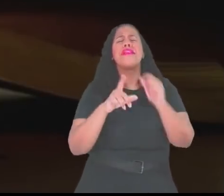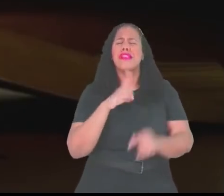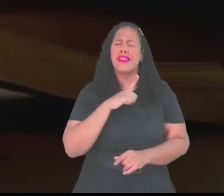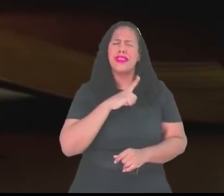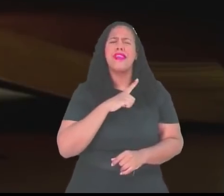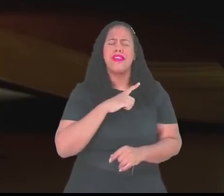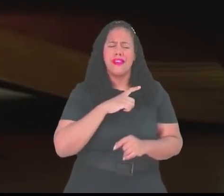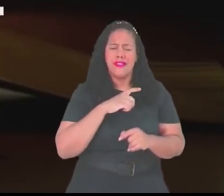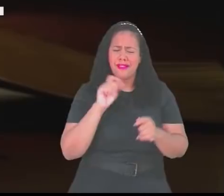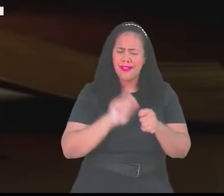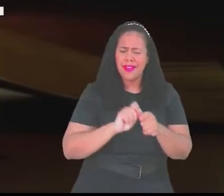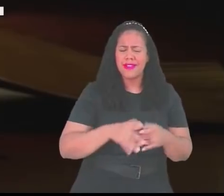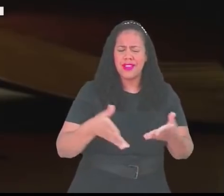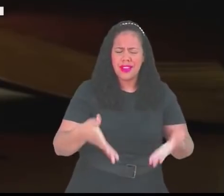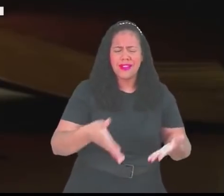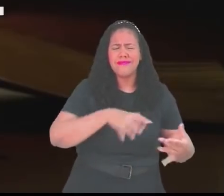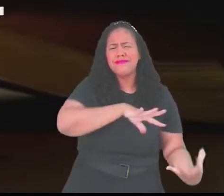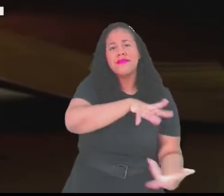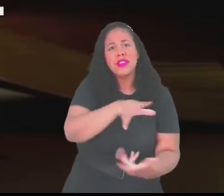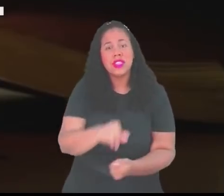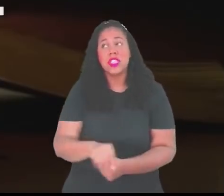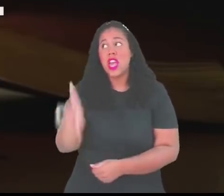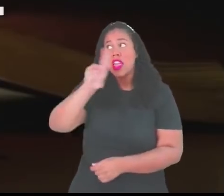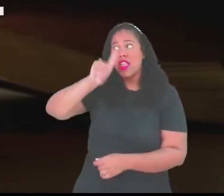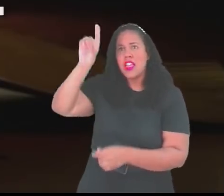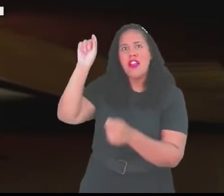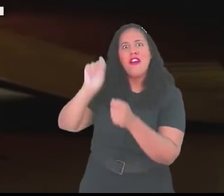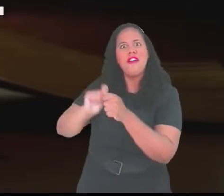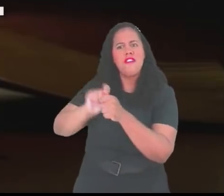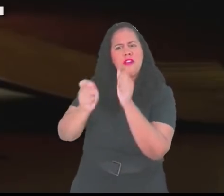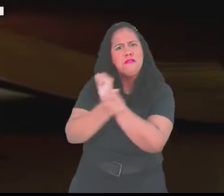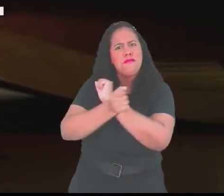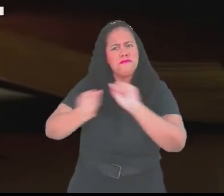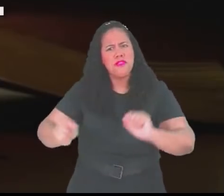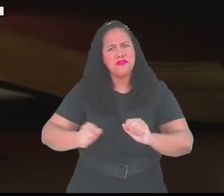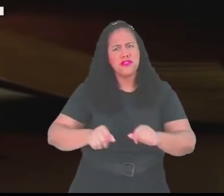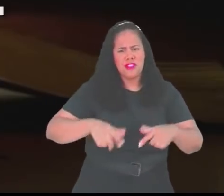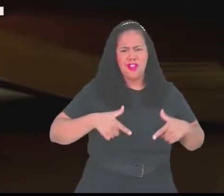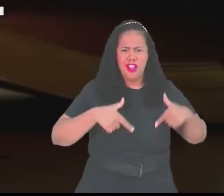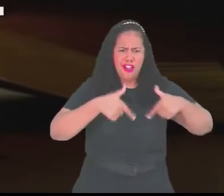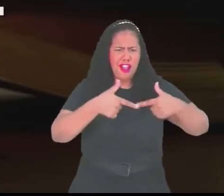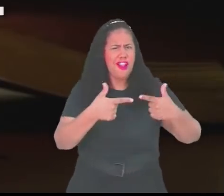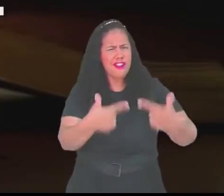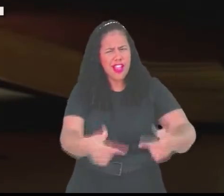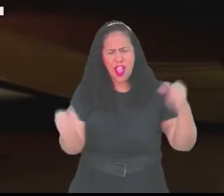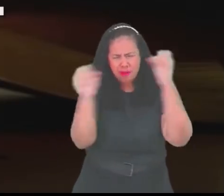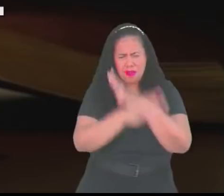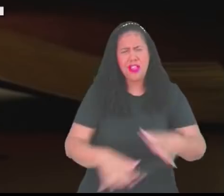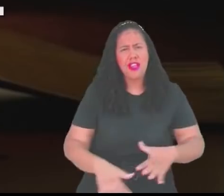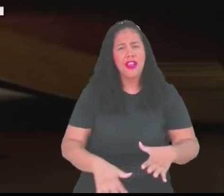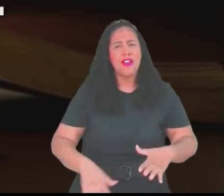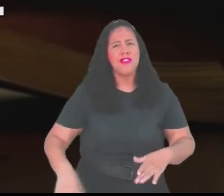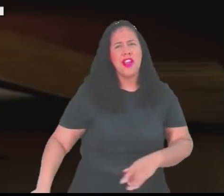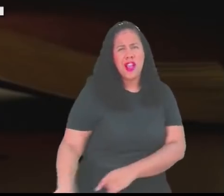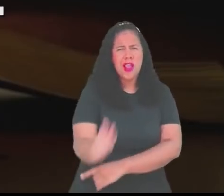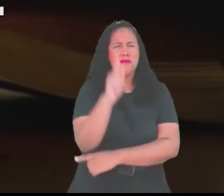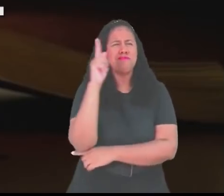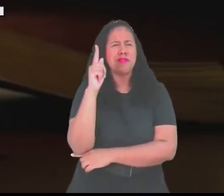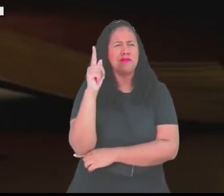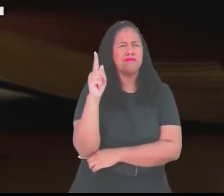terra! Ele faz cessar as guerras até o fim da terra. Quebra o arco e corta a